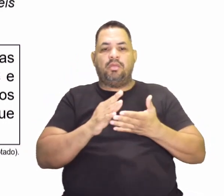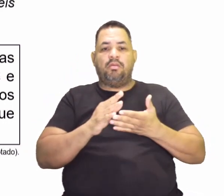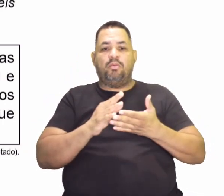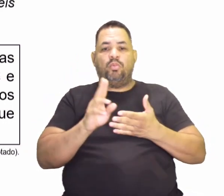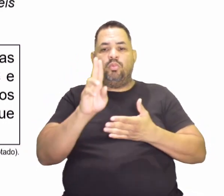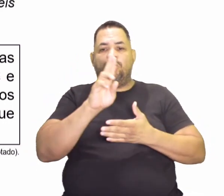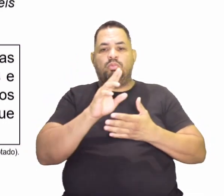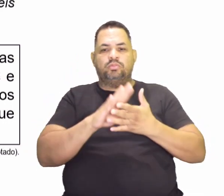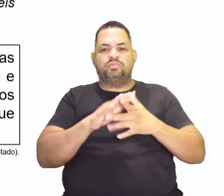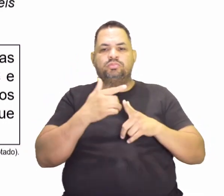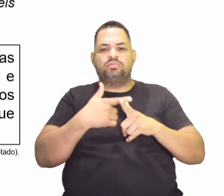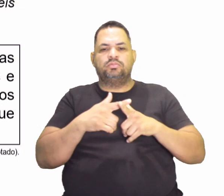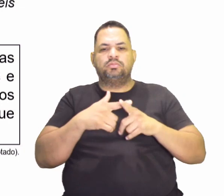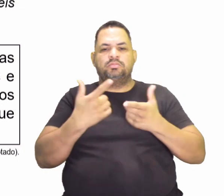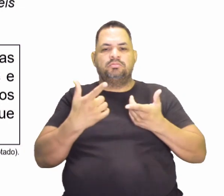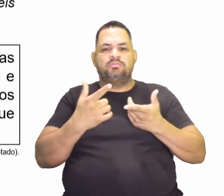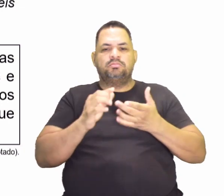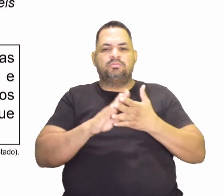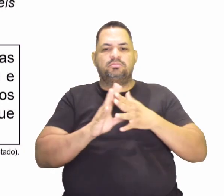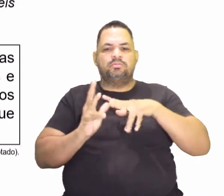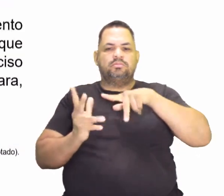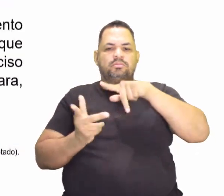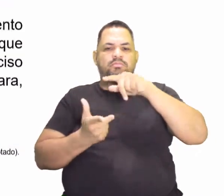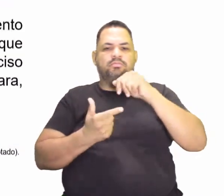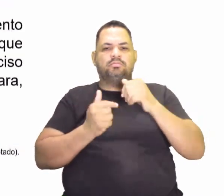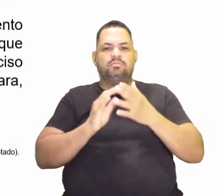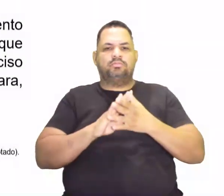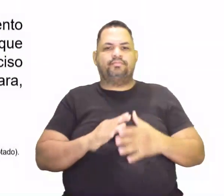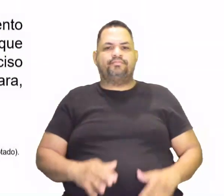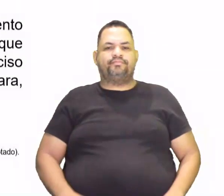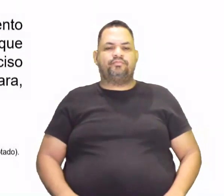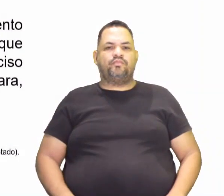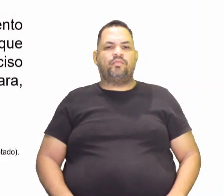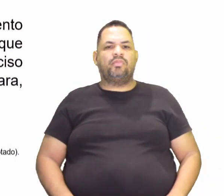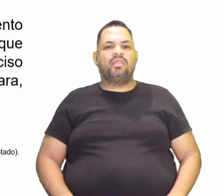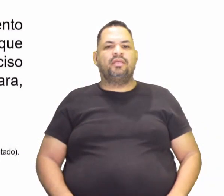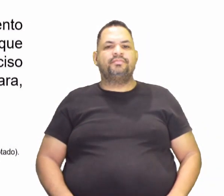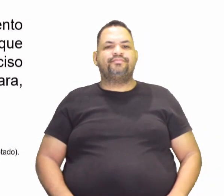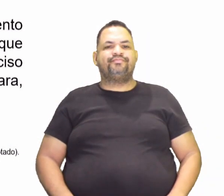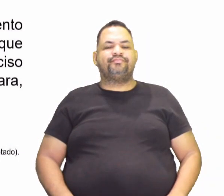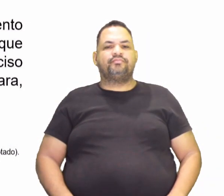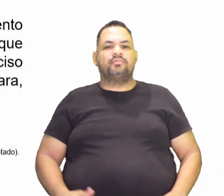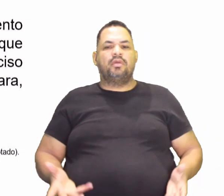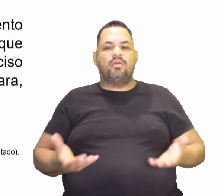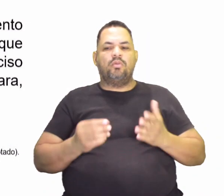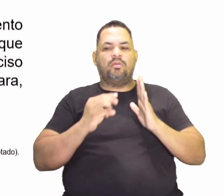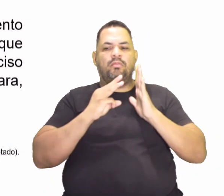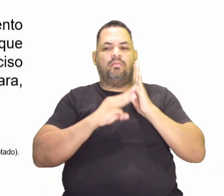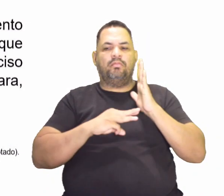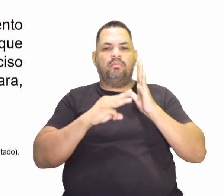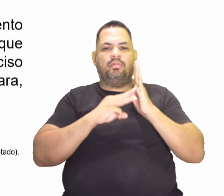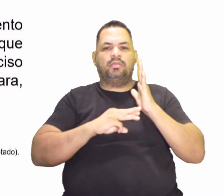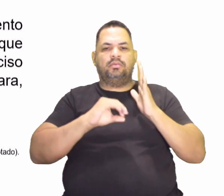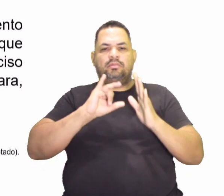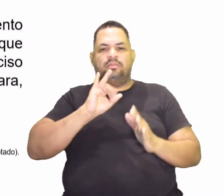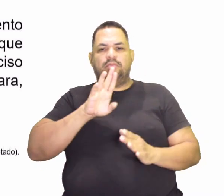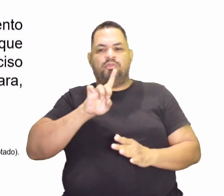com algo que não existe. Uma crítica que ele faz. Agora vamos falar sobre o método